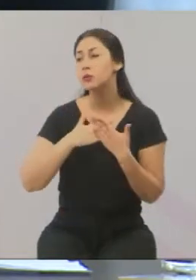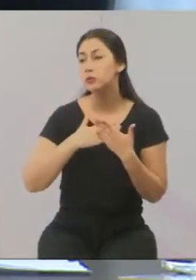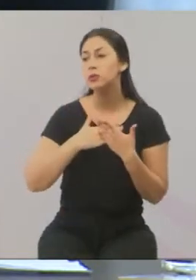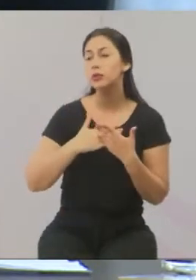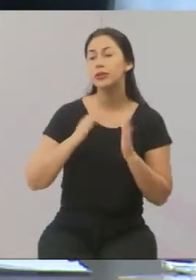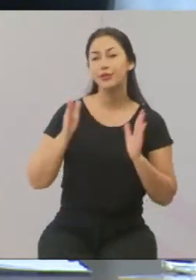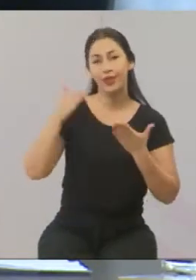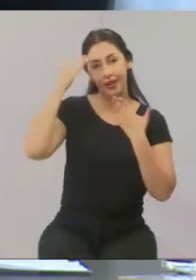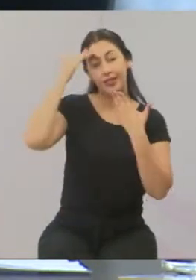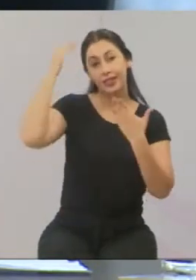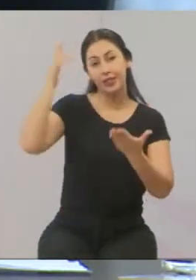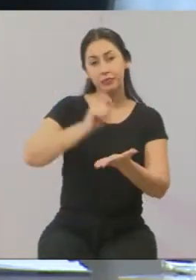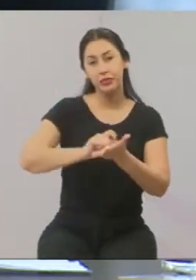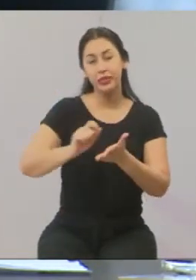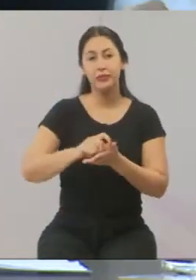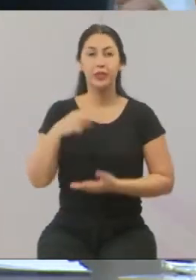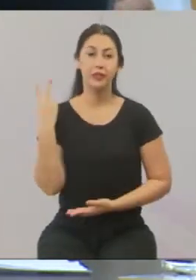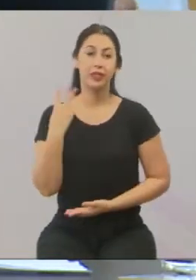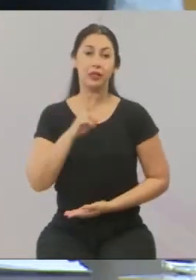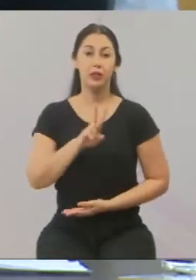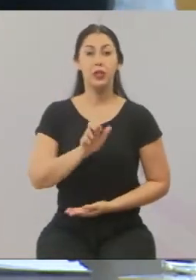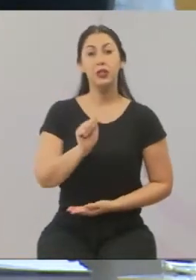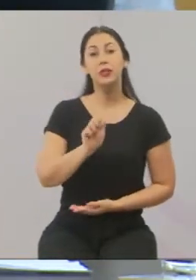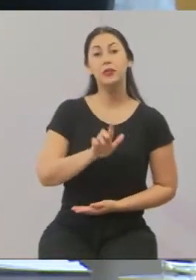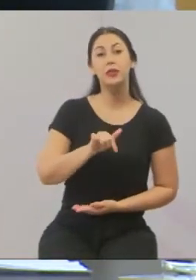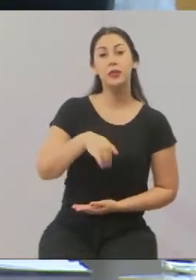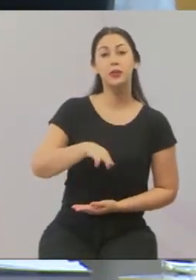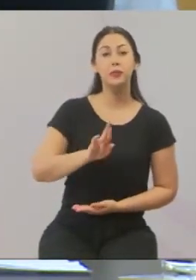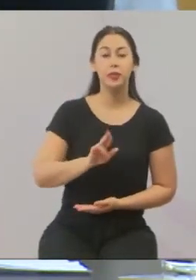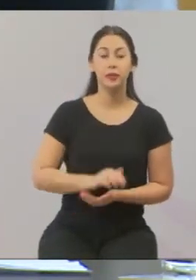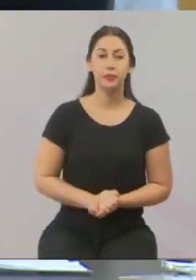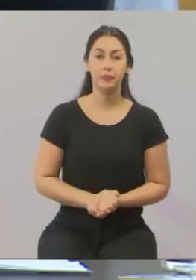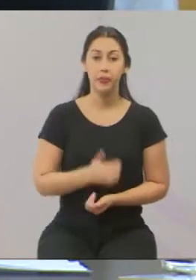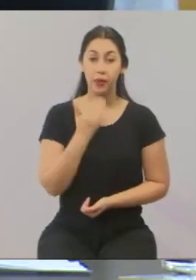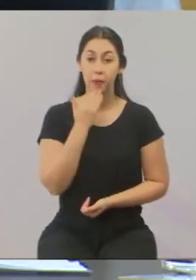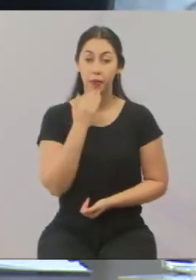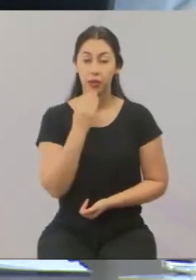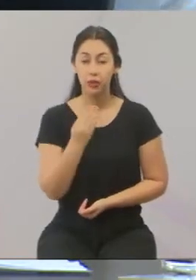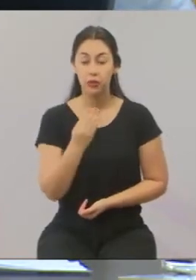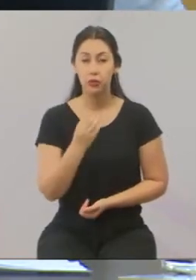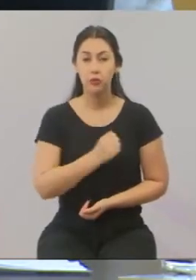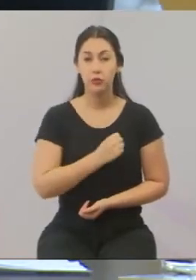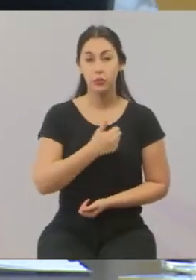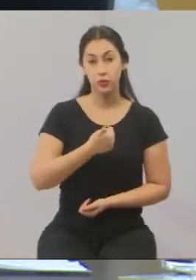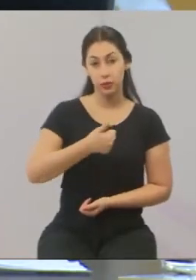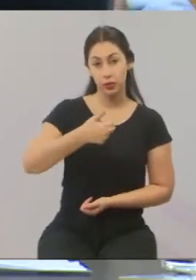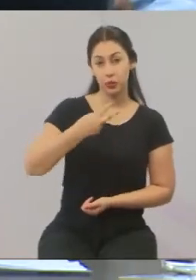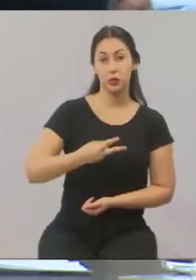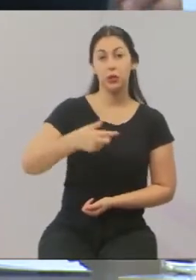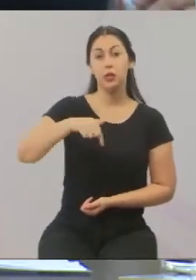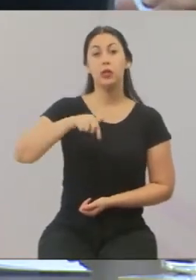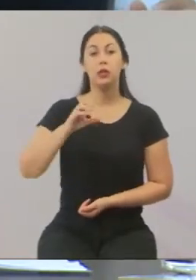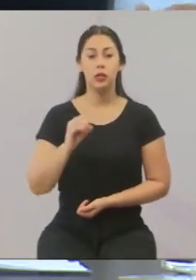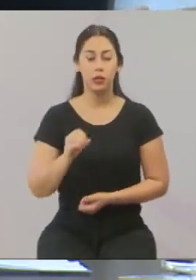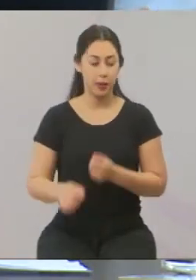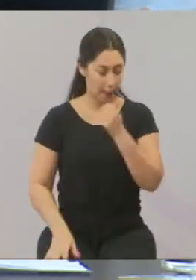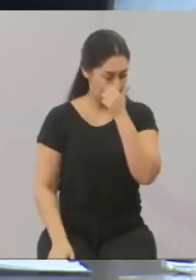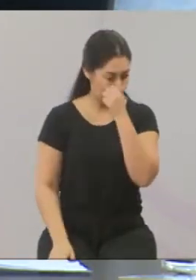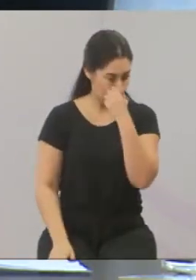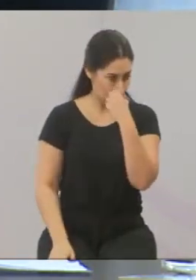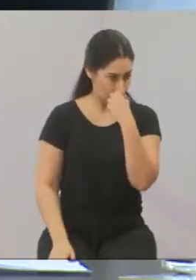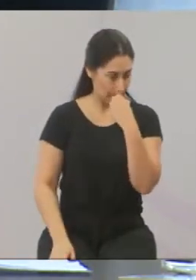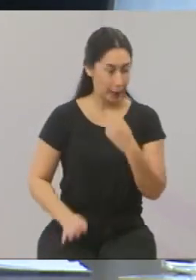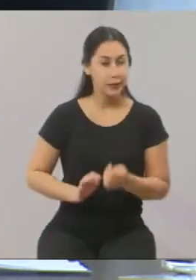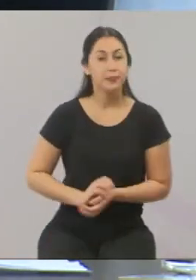atenção dispensada, subscrevemos. Vereador Valmir Parque do Meia Lua. Requerimento número 270. Requeremos ao excelentíssimo senhor presidente desta